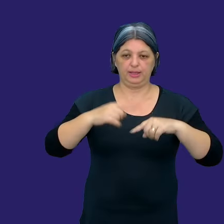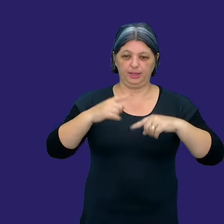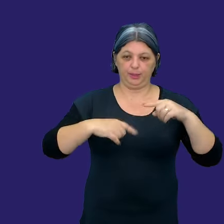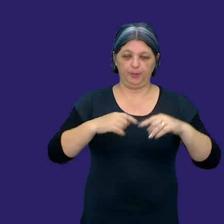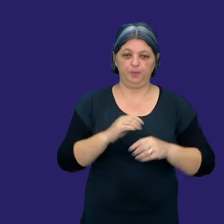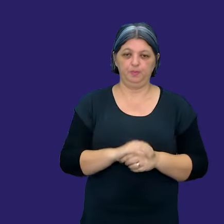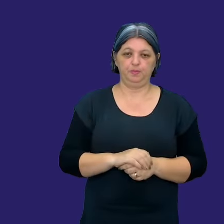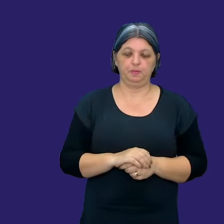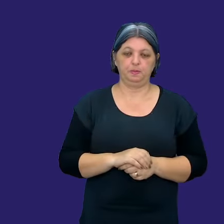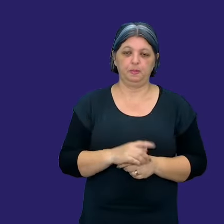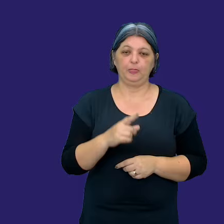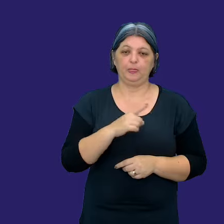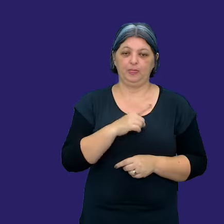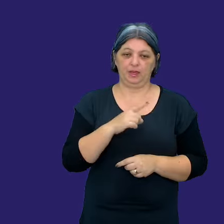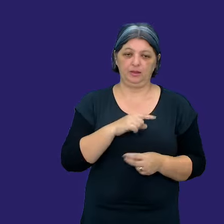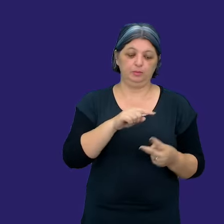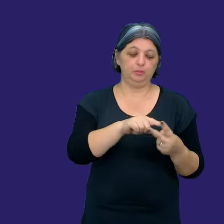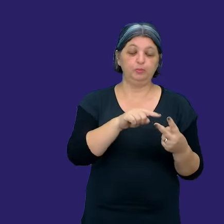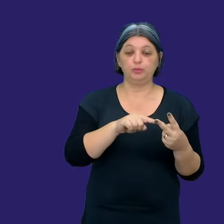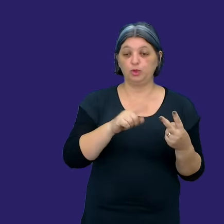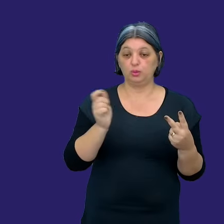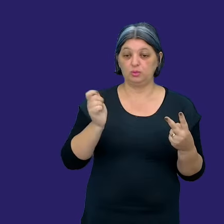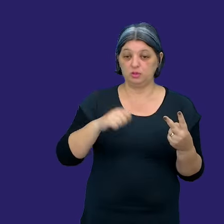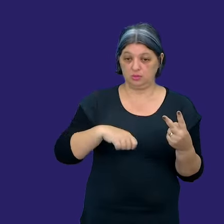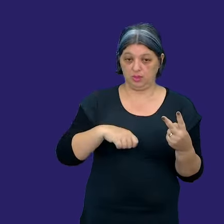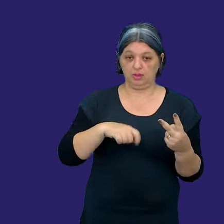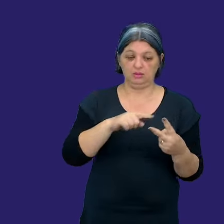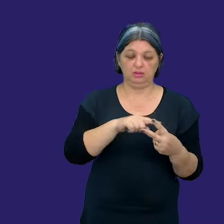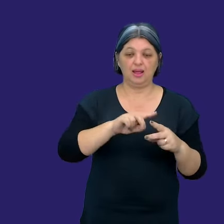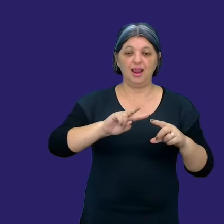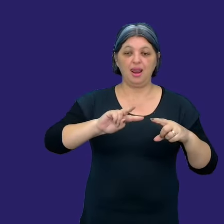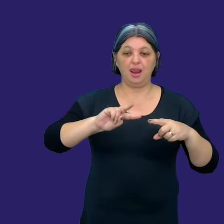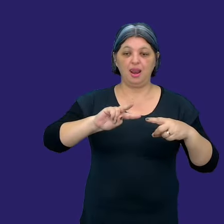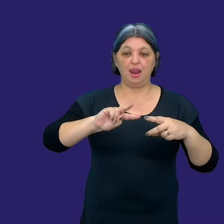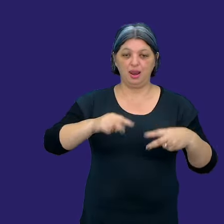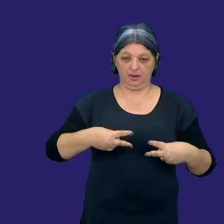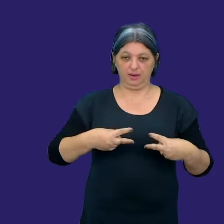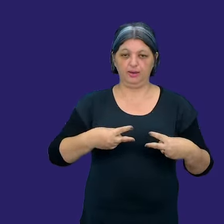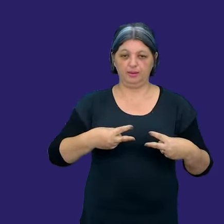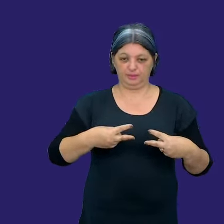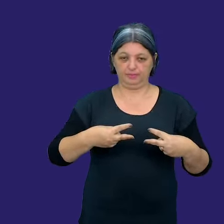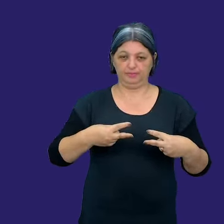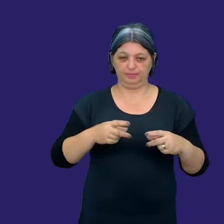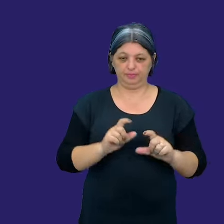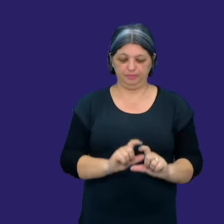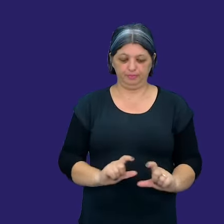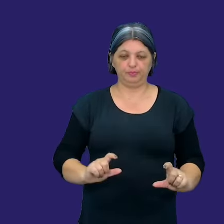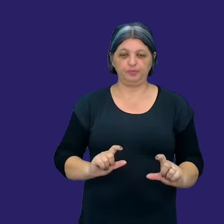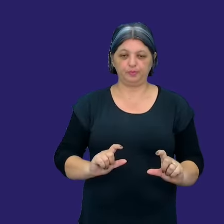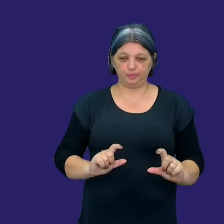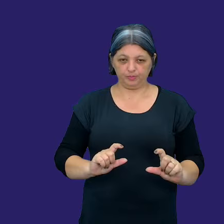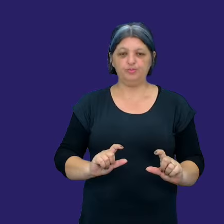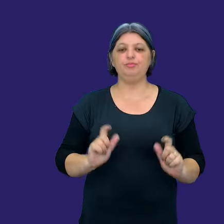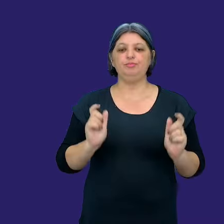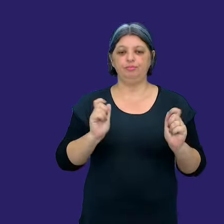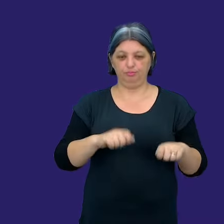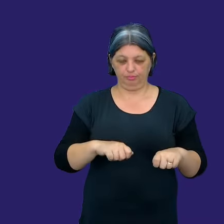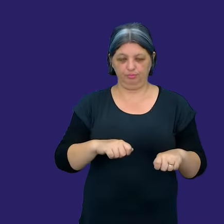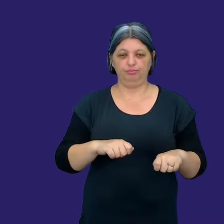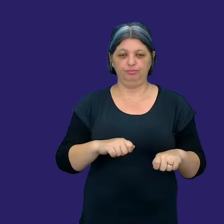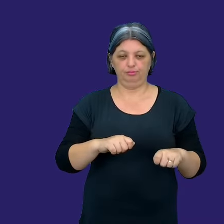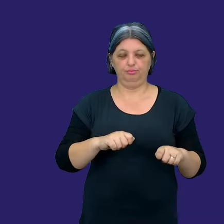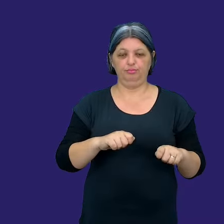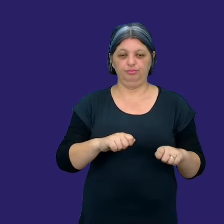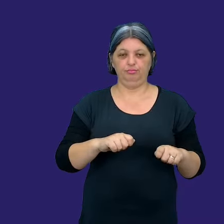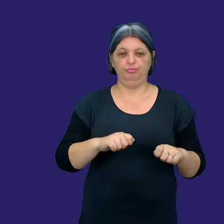nós temos aqui 2 possibilidades, existe um link nesse material logo abaixo, onde vocês podem também copiar e